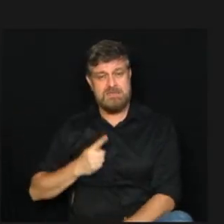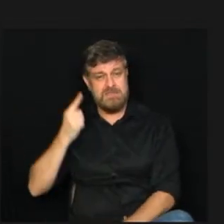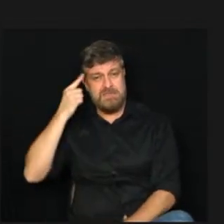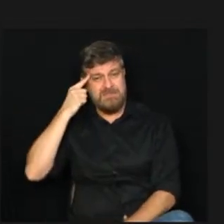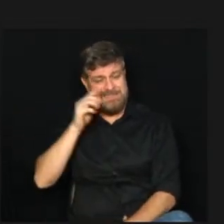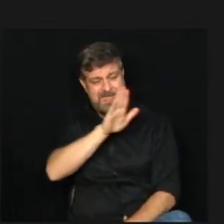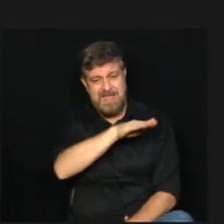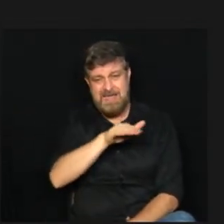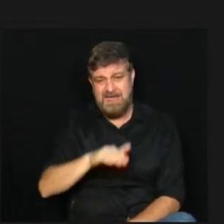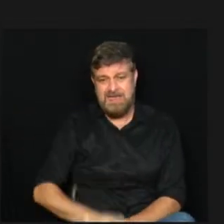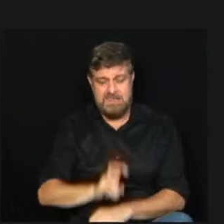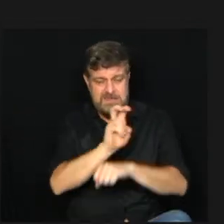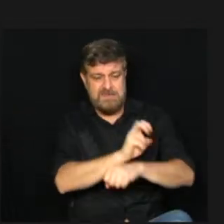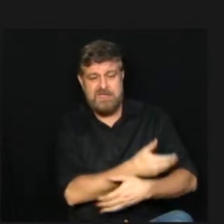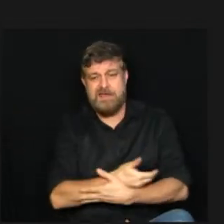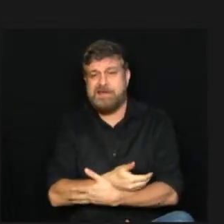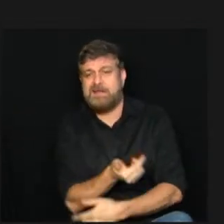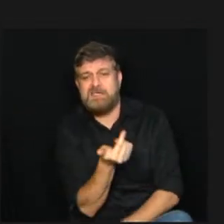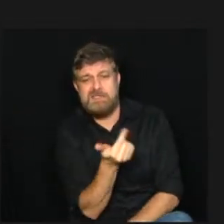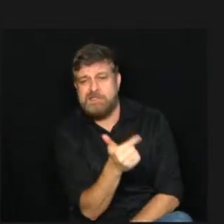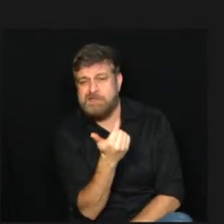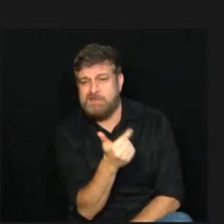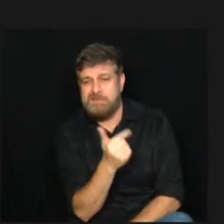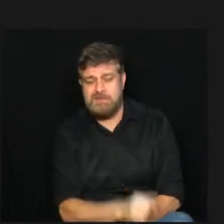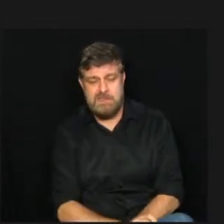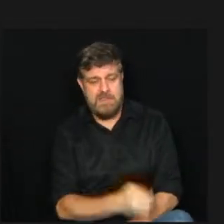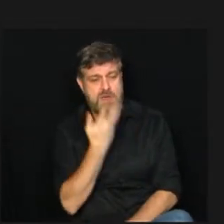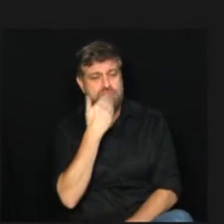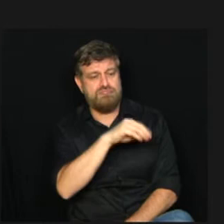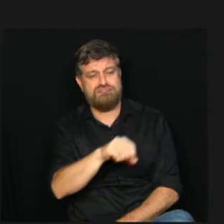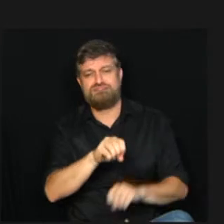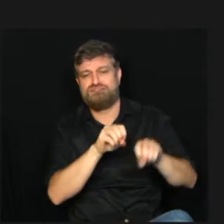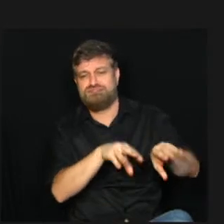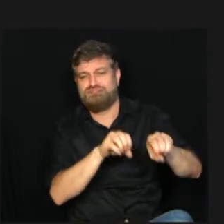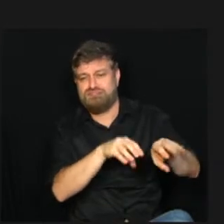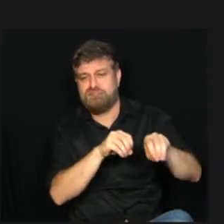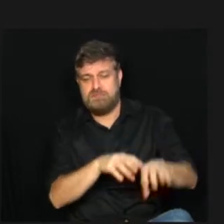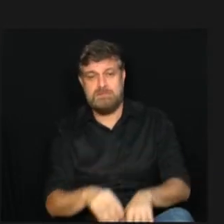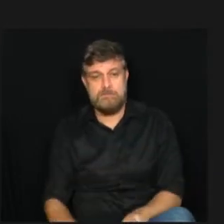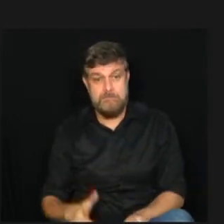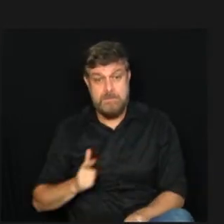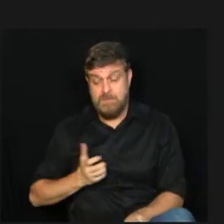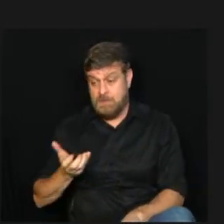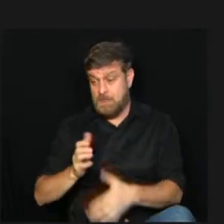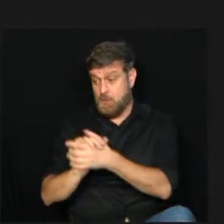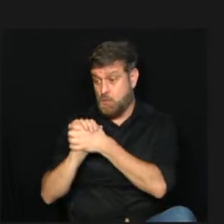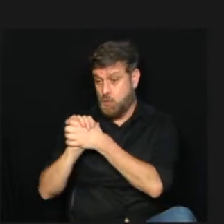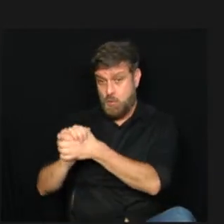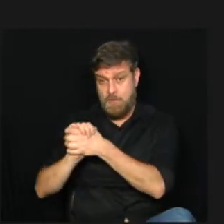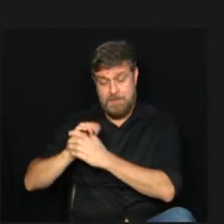crianças fora da educação infantil hoje. Quero saudar a iniciativa,